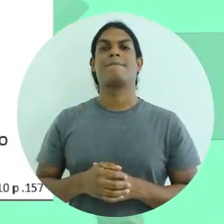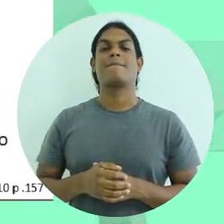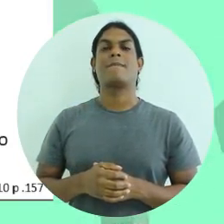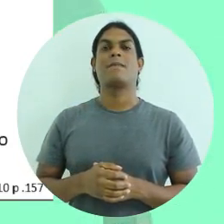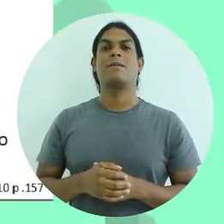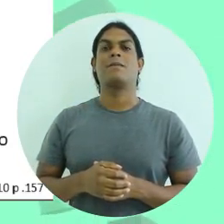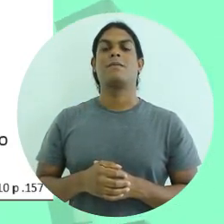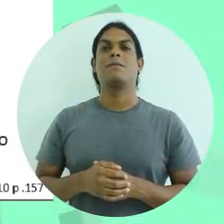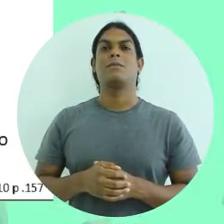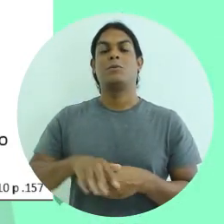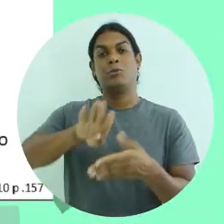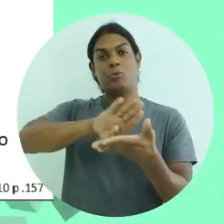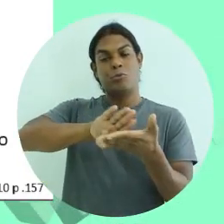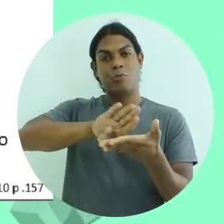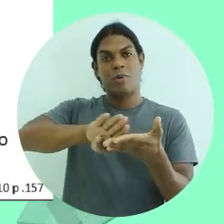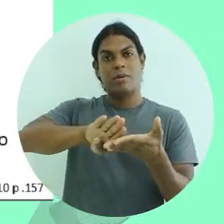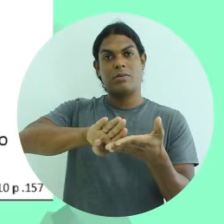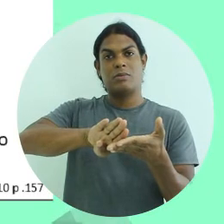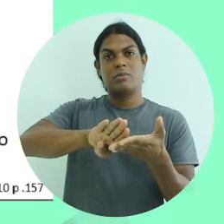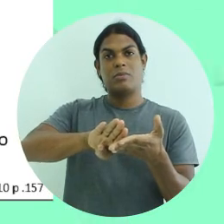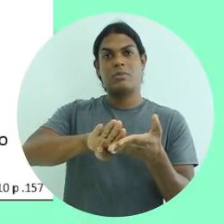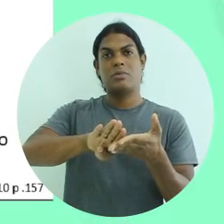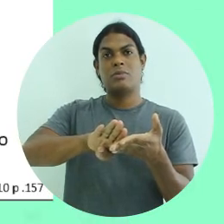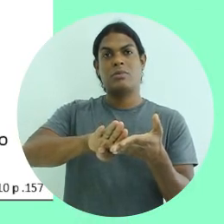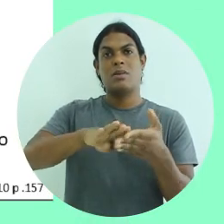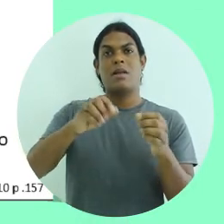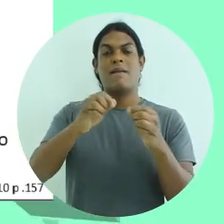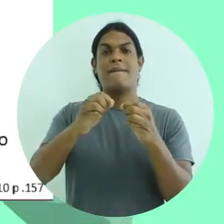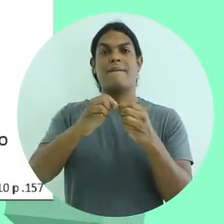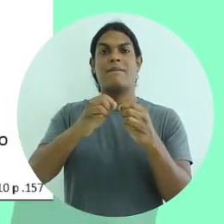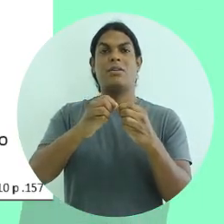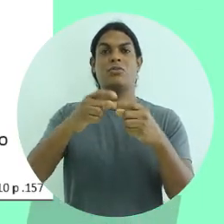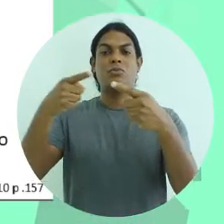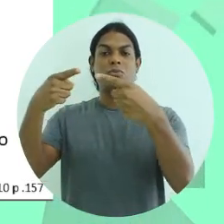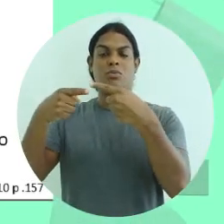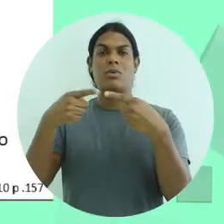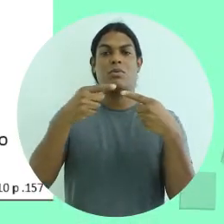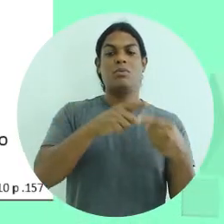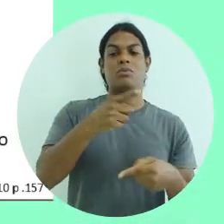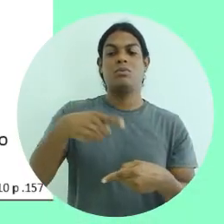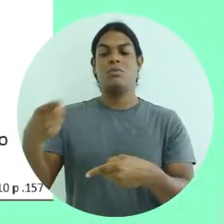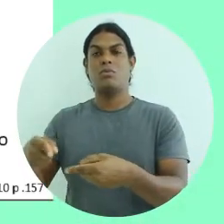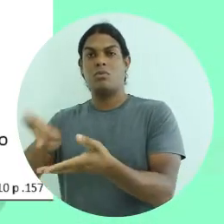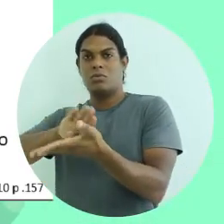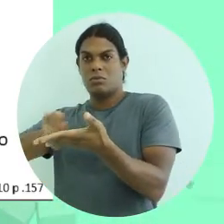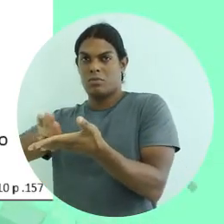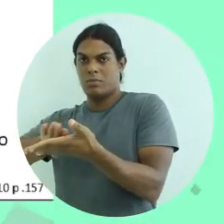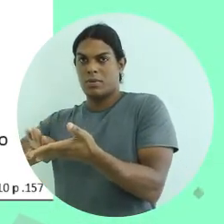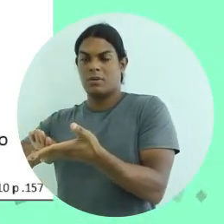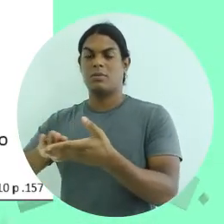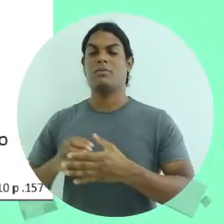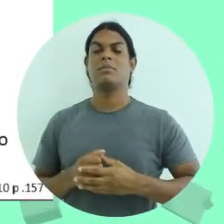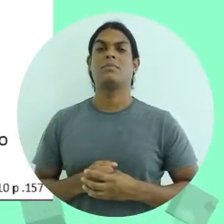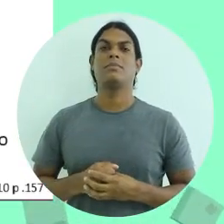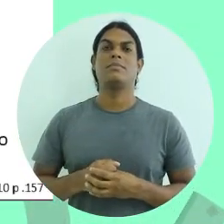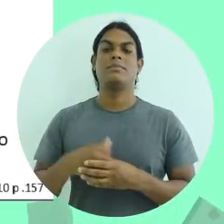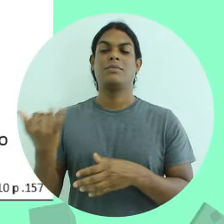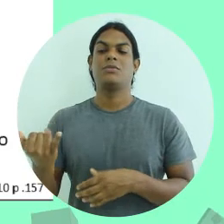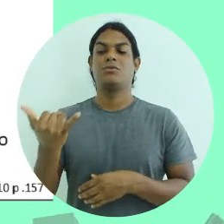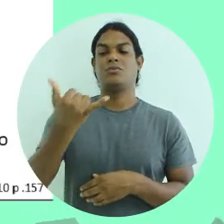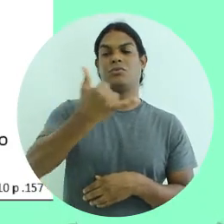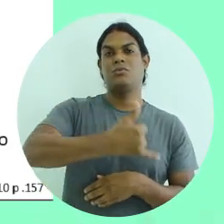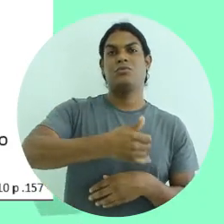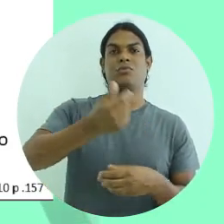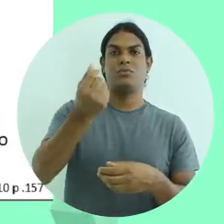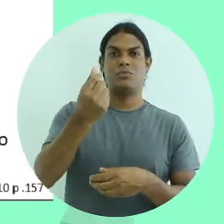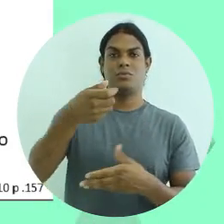banco do exportador. Então, nesse momento é que o banco do importador manda o dinheiro para o banco do exportador